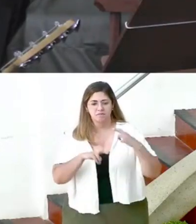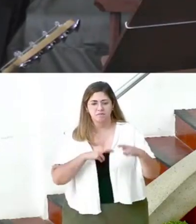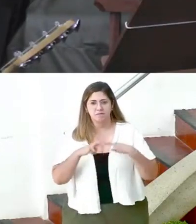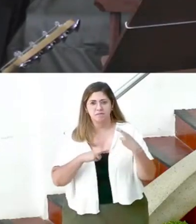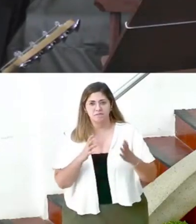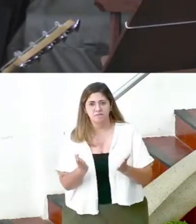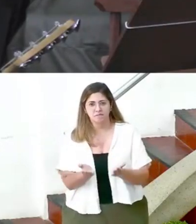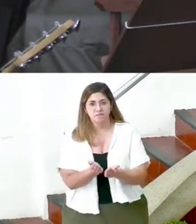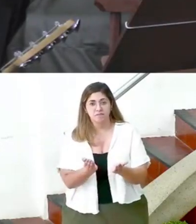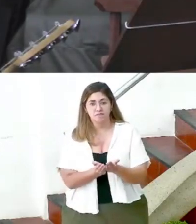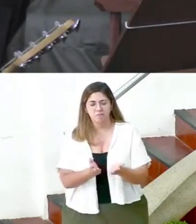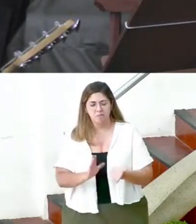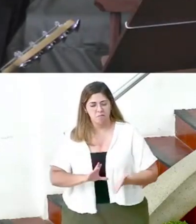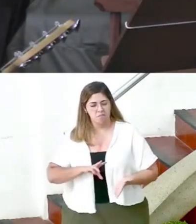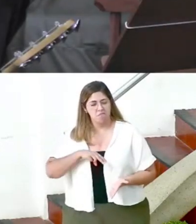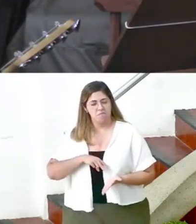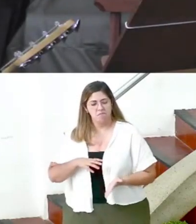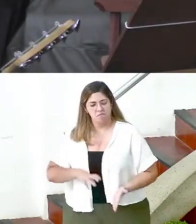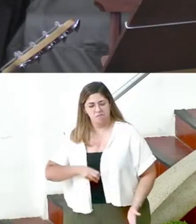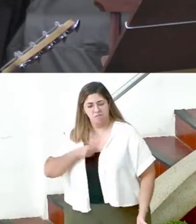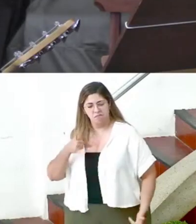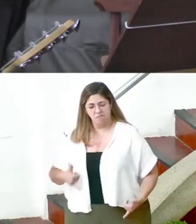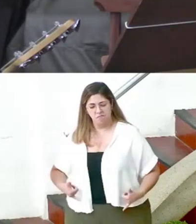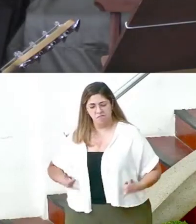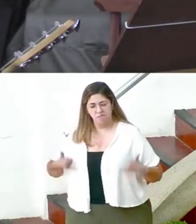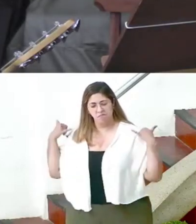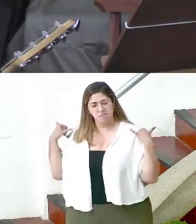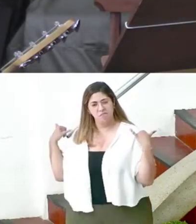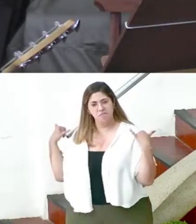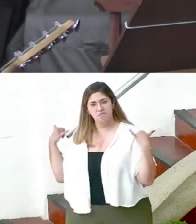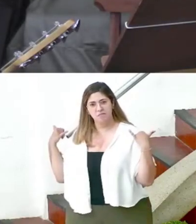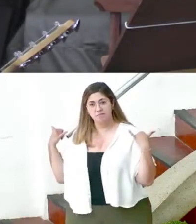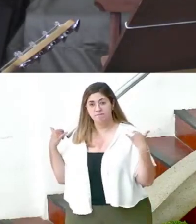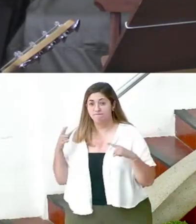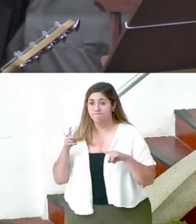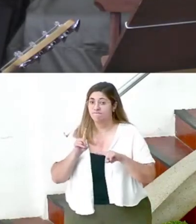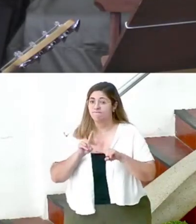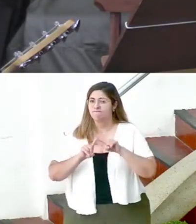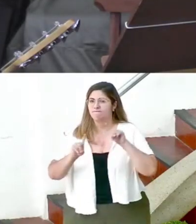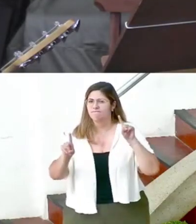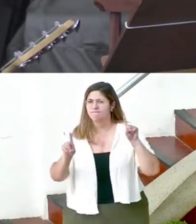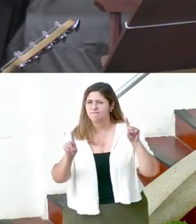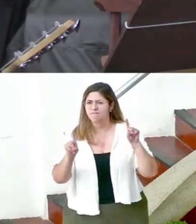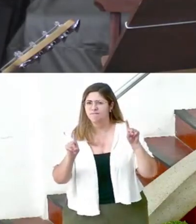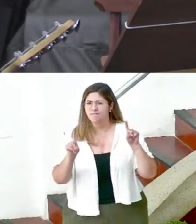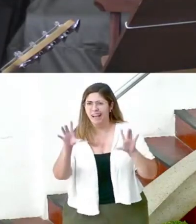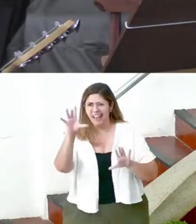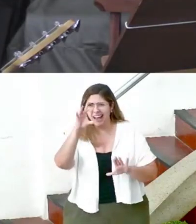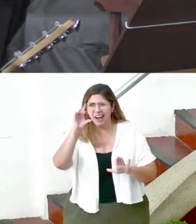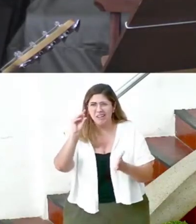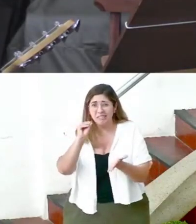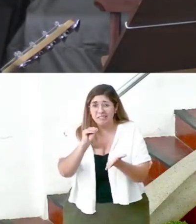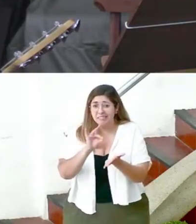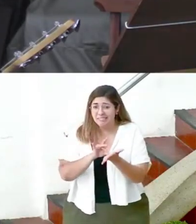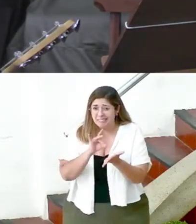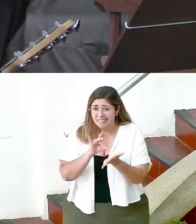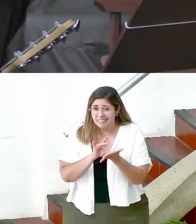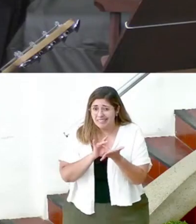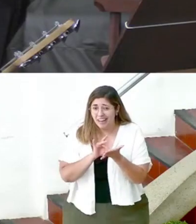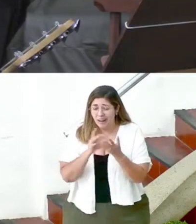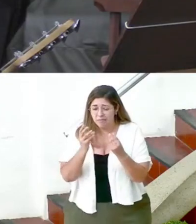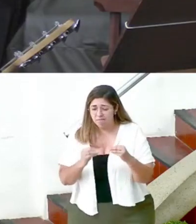talvez precise dizer, talvez não seja disso que Deus se agrade, talvez não seja dessa defesa que Deus se